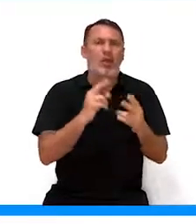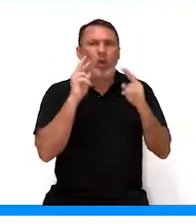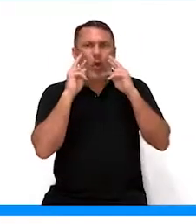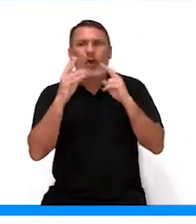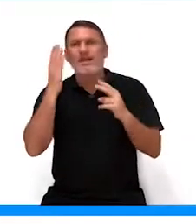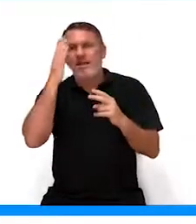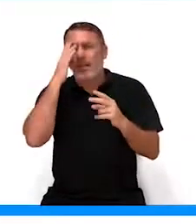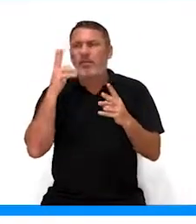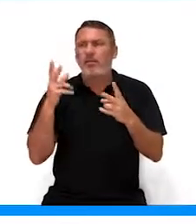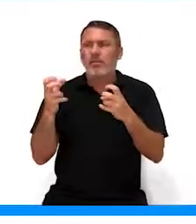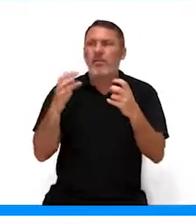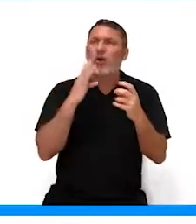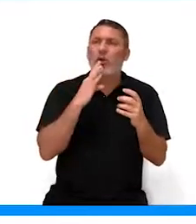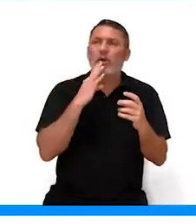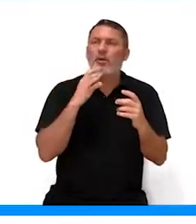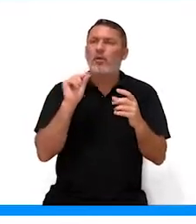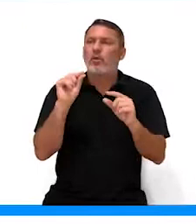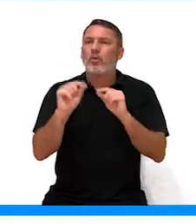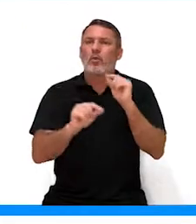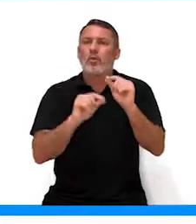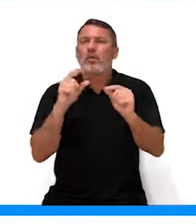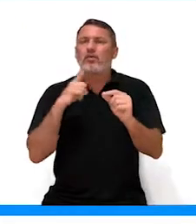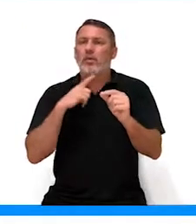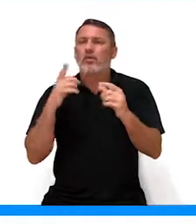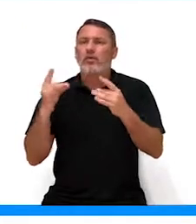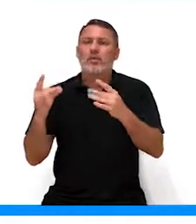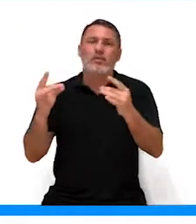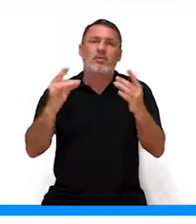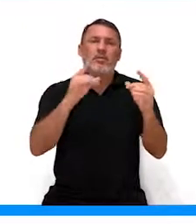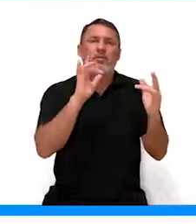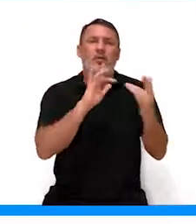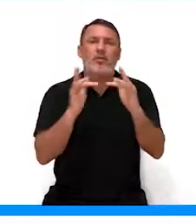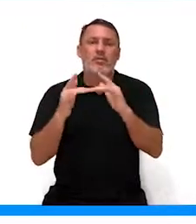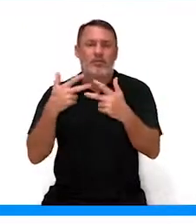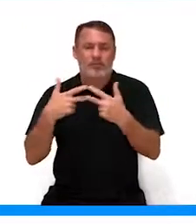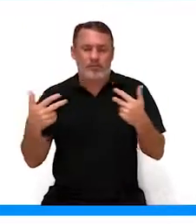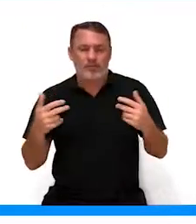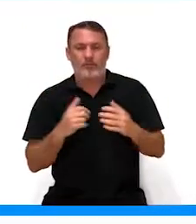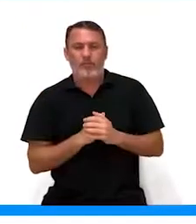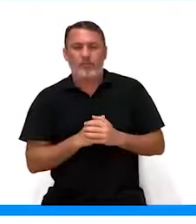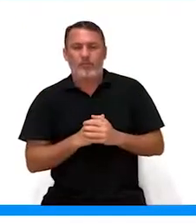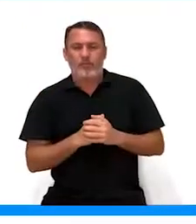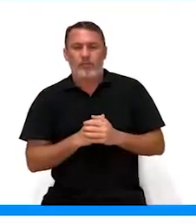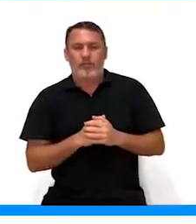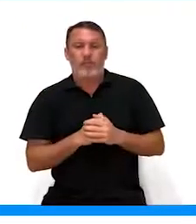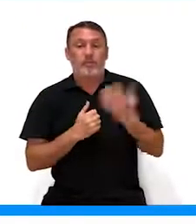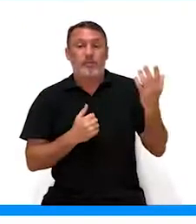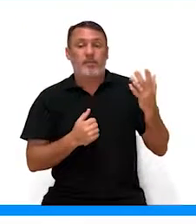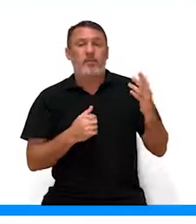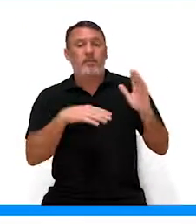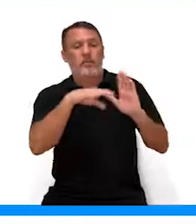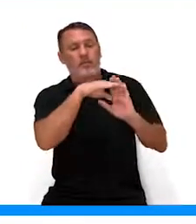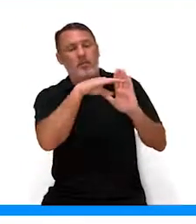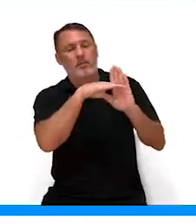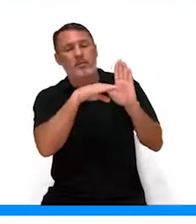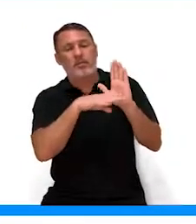reconhecimento celular. Uma célula reconhece a outra através desse glicocálix.